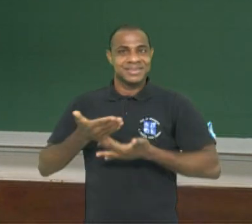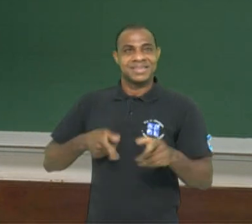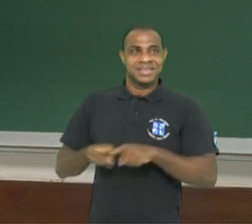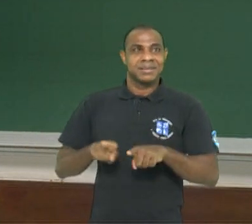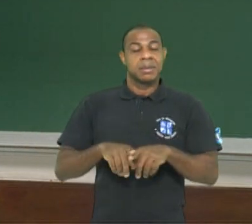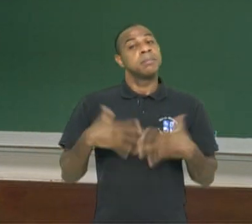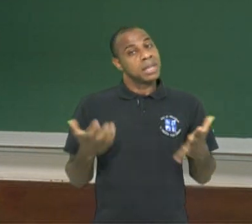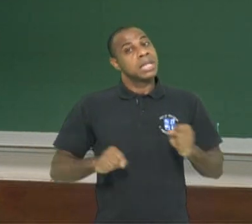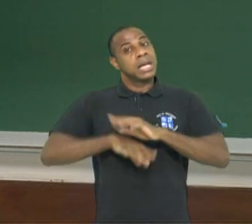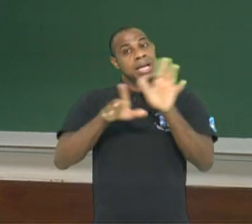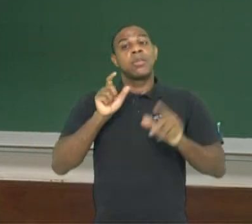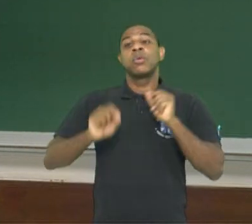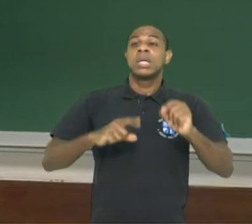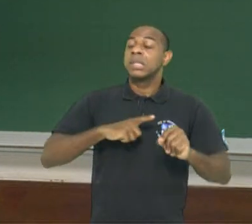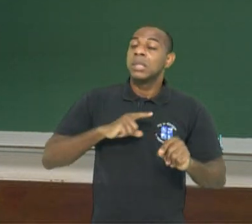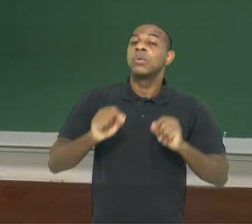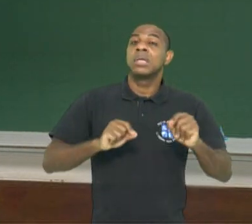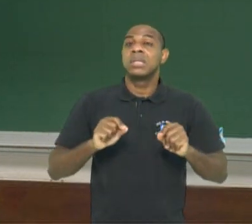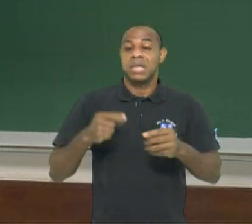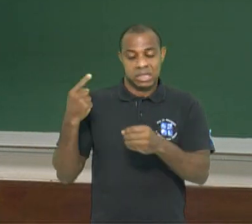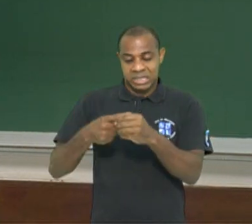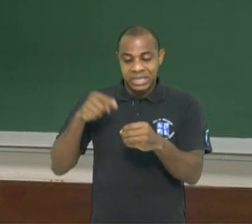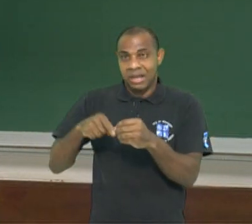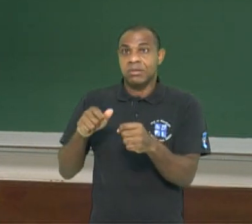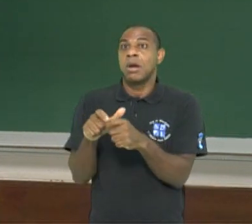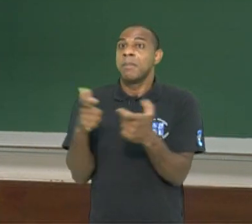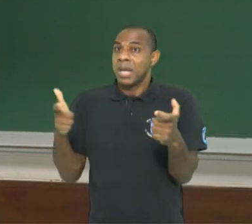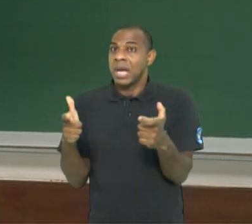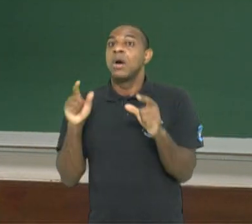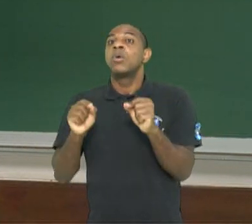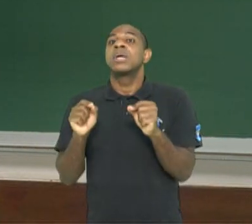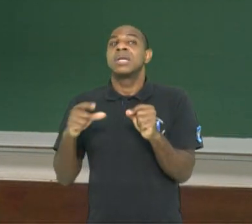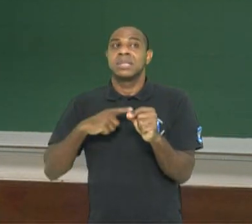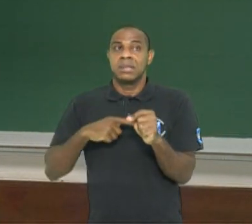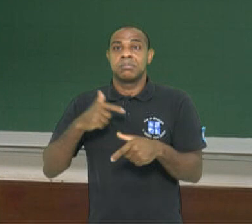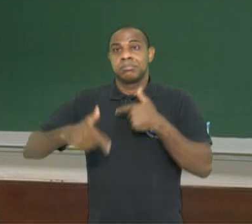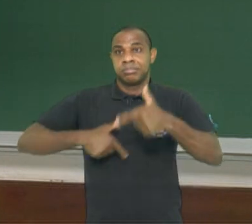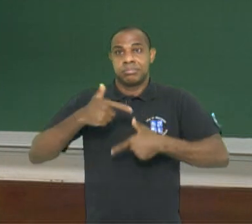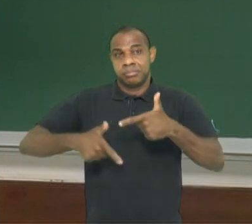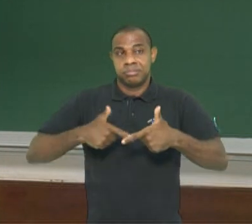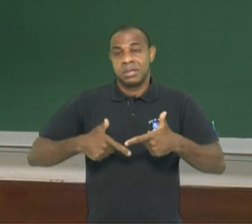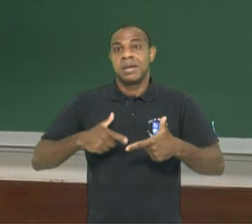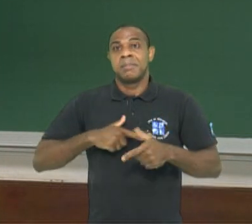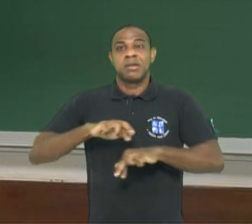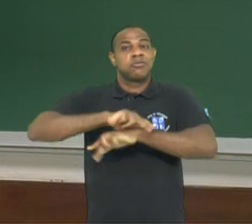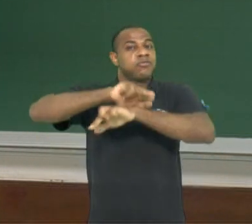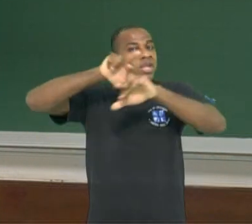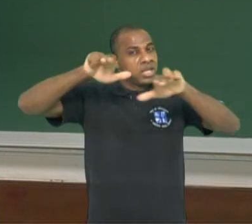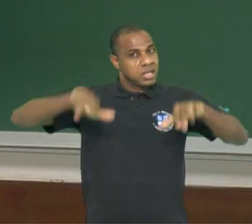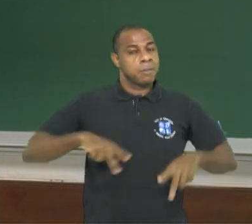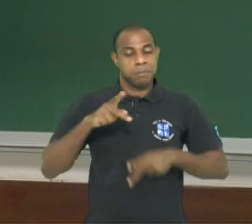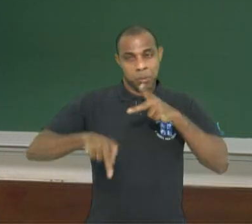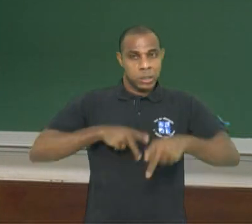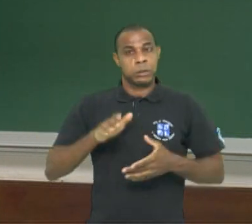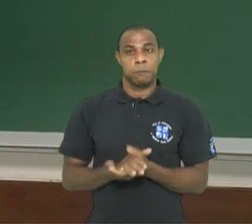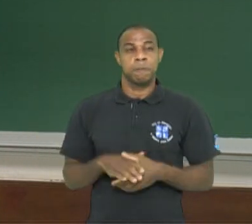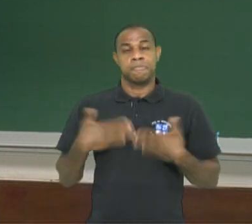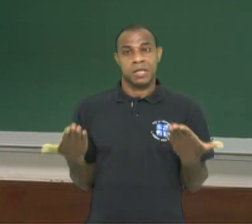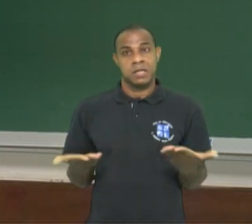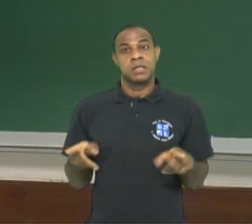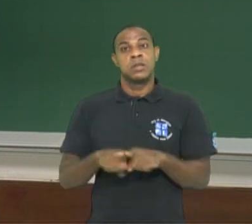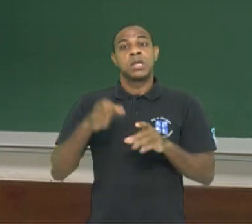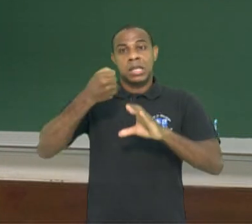é claro que existem aqueles municípios maiores que ofertam serviços mais diversificados à população. Isso